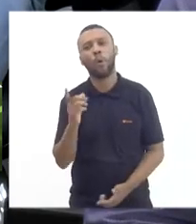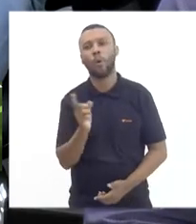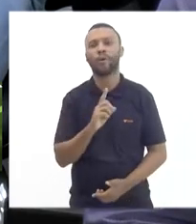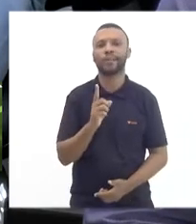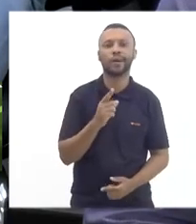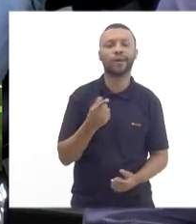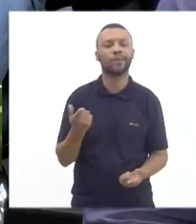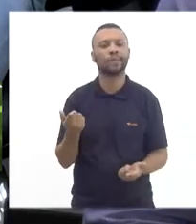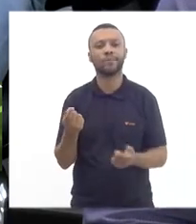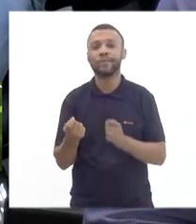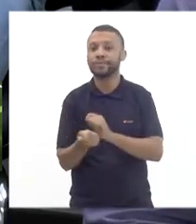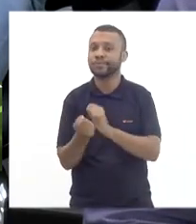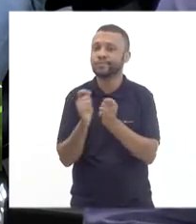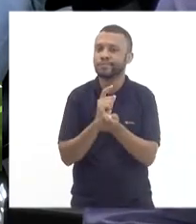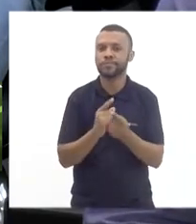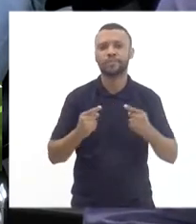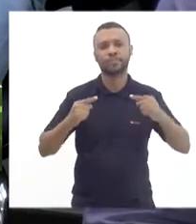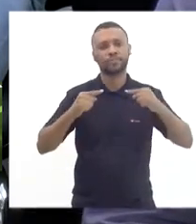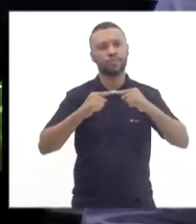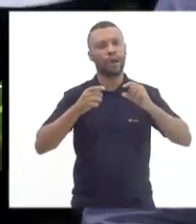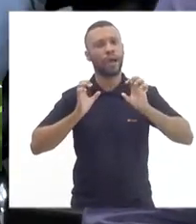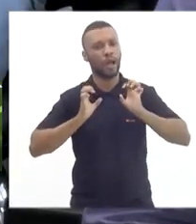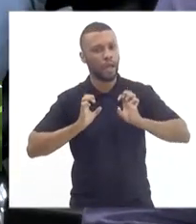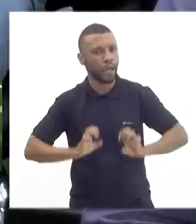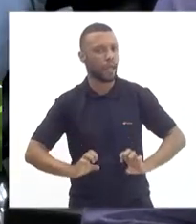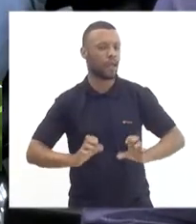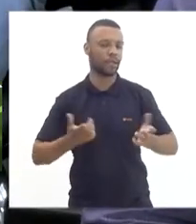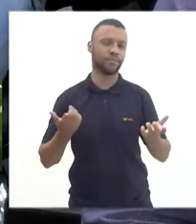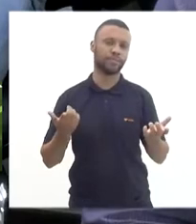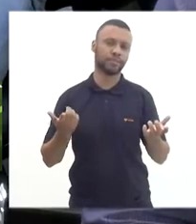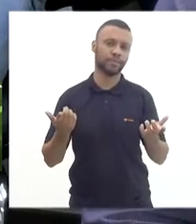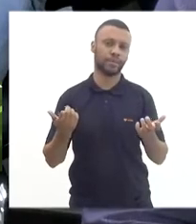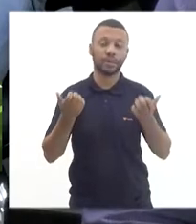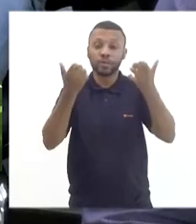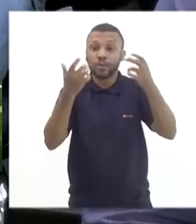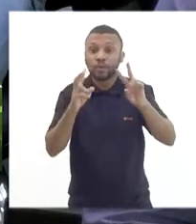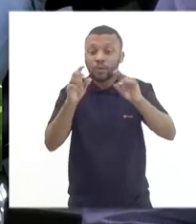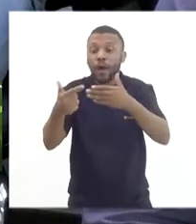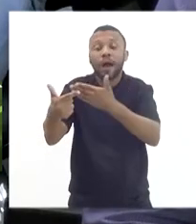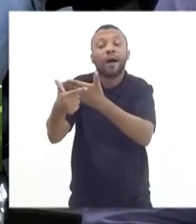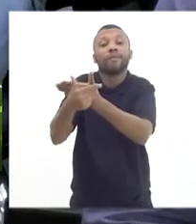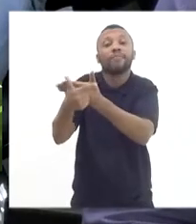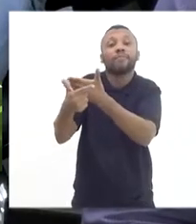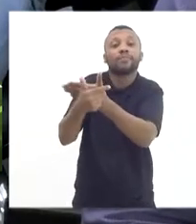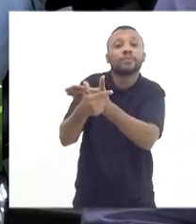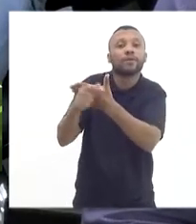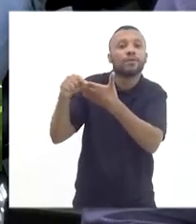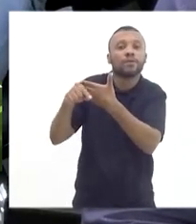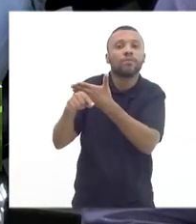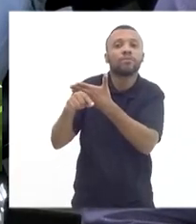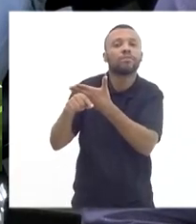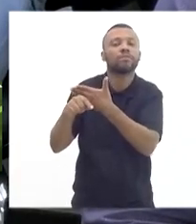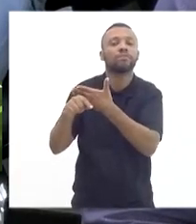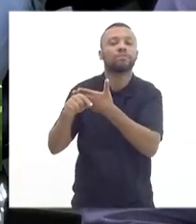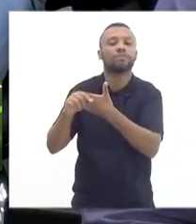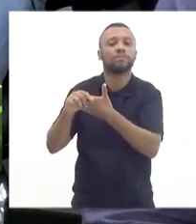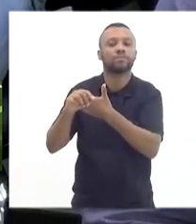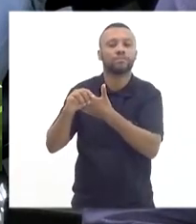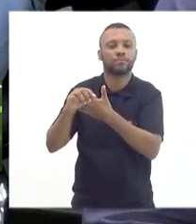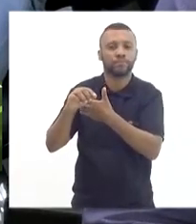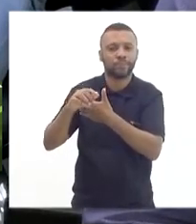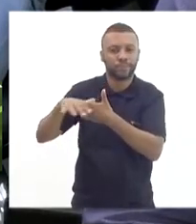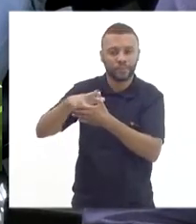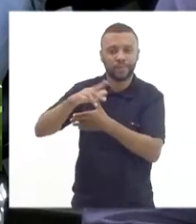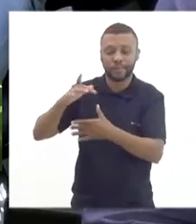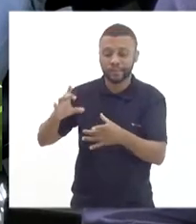de compliance, né? Falando da questão da função do cargo, que vai lidar com o